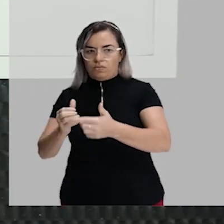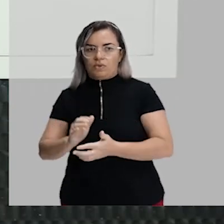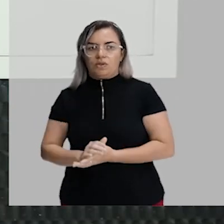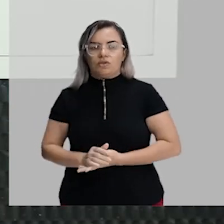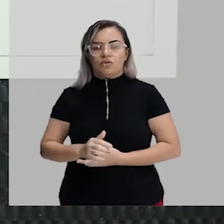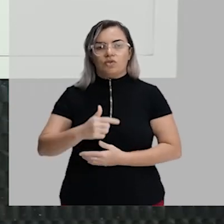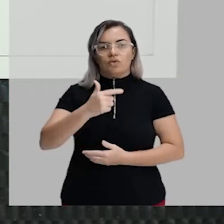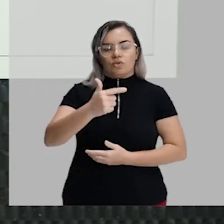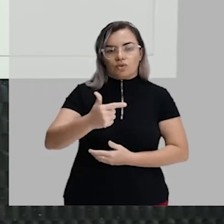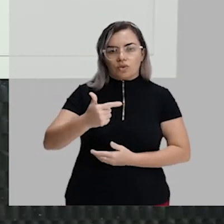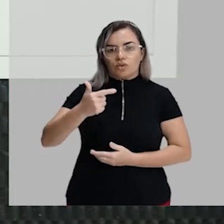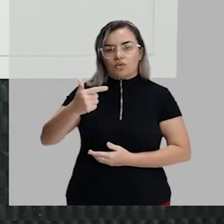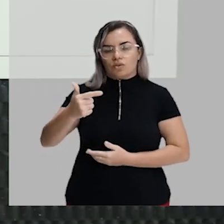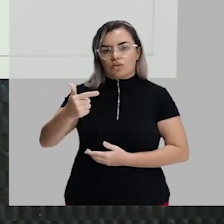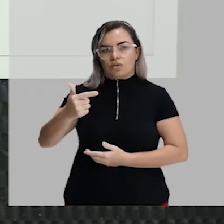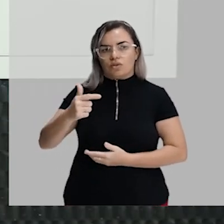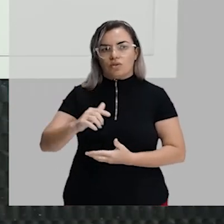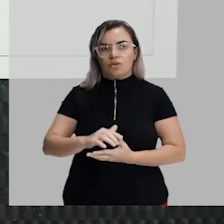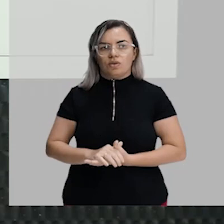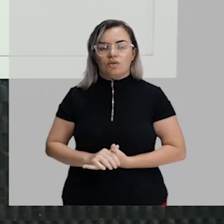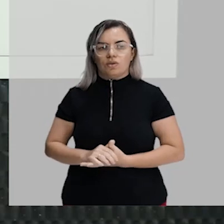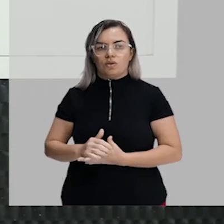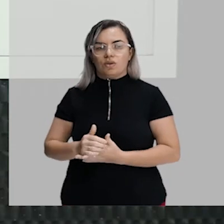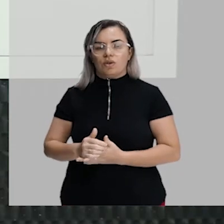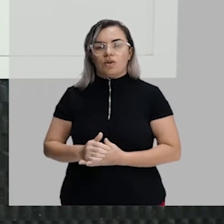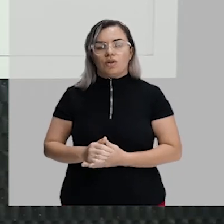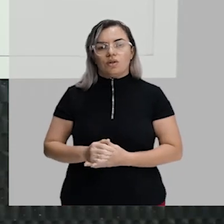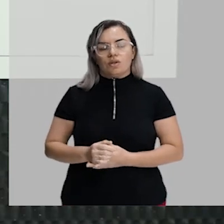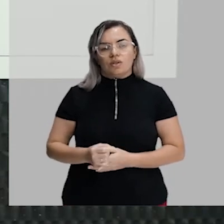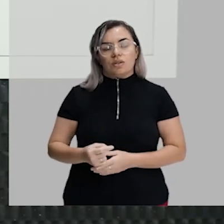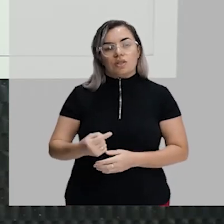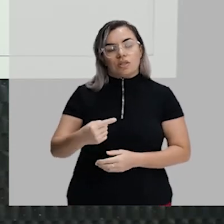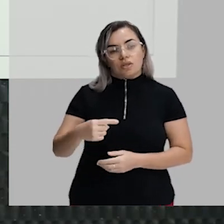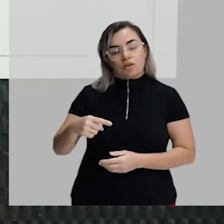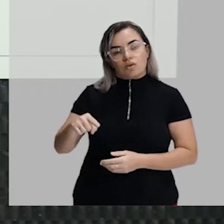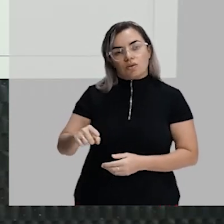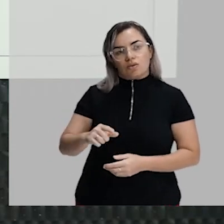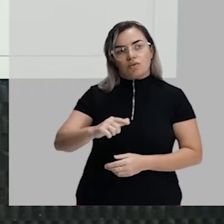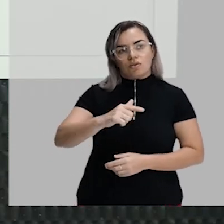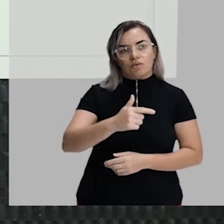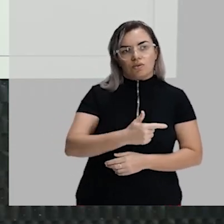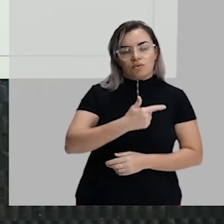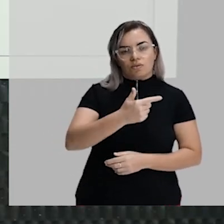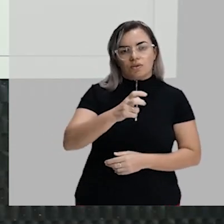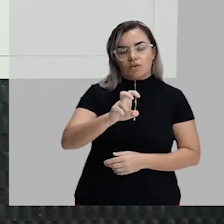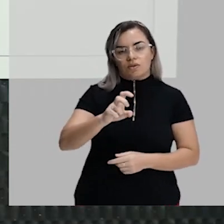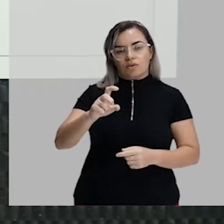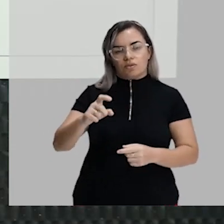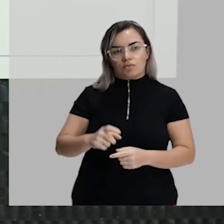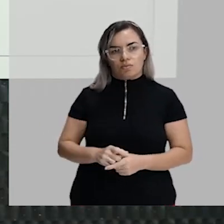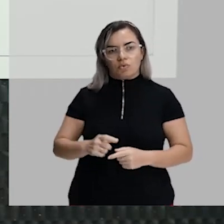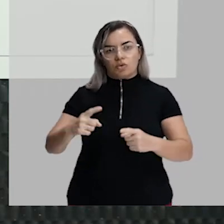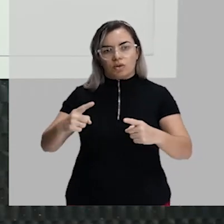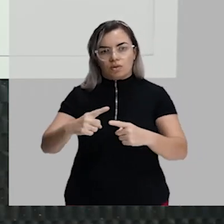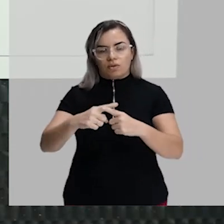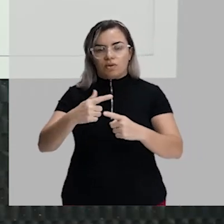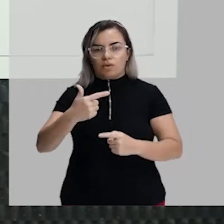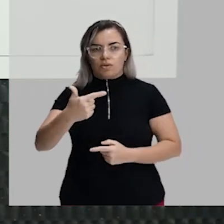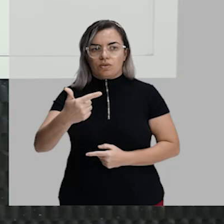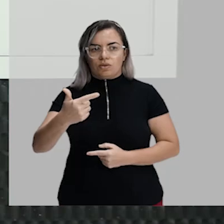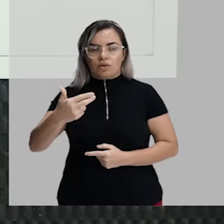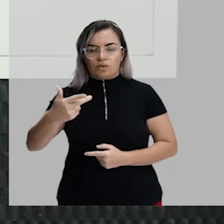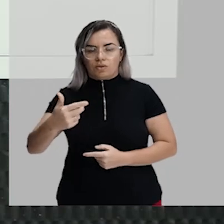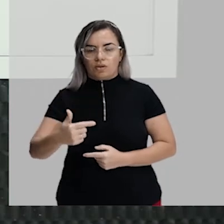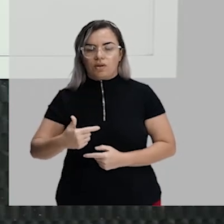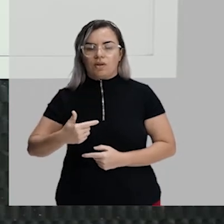né? Então, se eu multiplicar 25 por 2, vai ser 50. Por 4 vai ser 100. Então, para